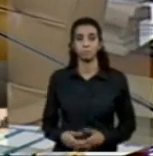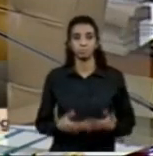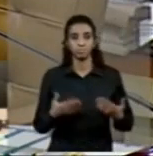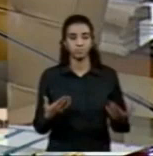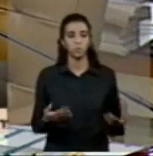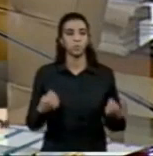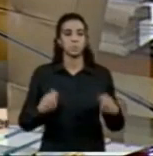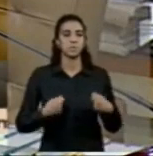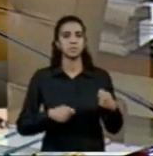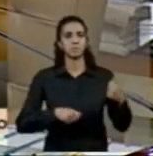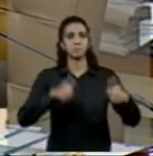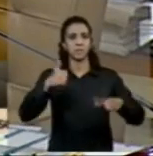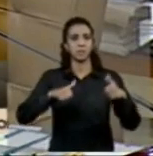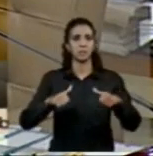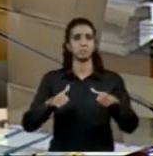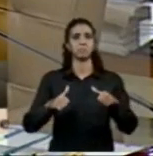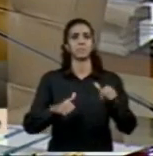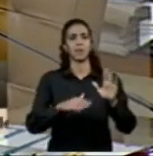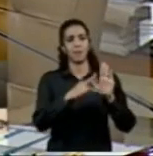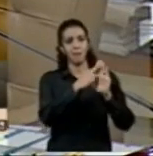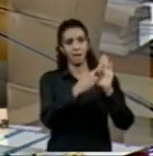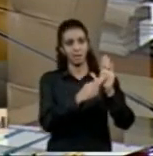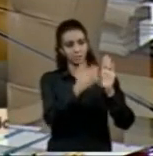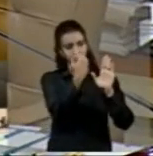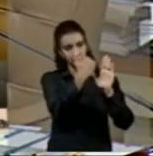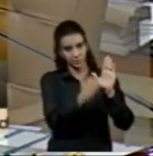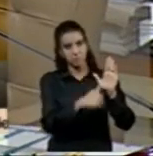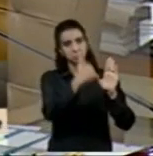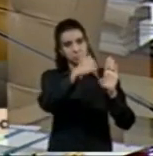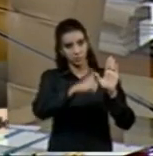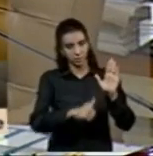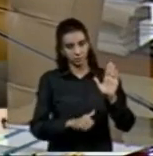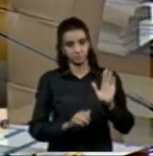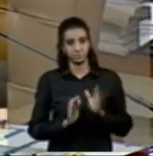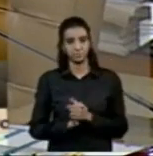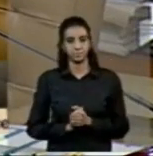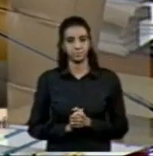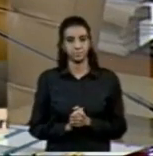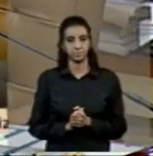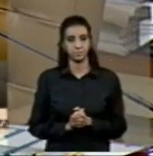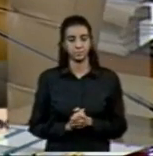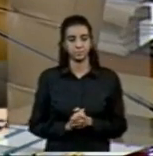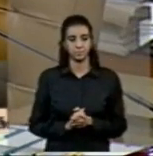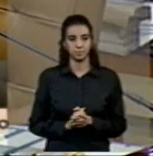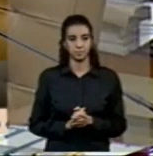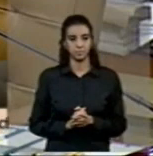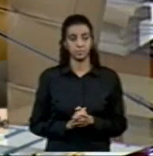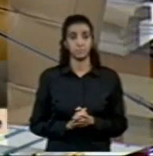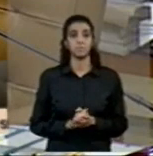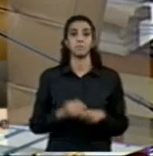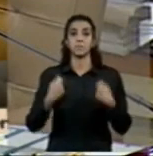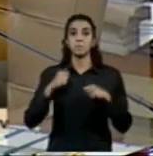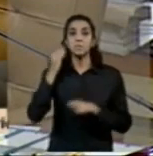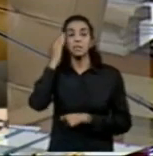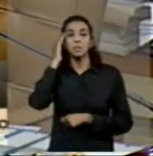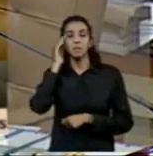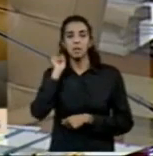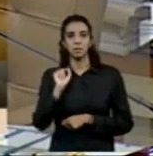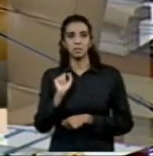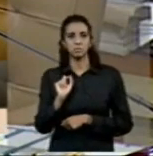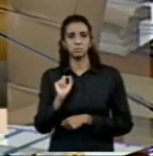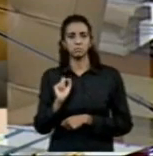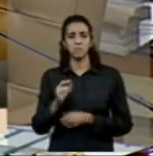sobre cada um dos mencionados postulados. Para atender a essa demanda, cumpre compreender o que é